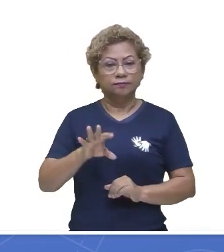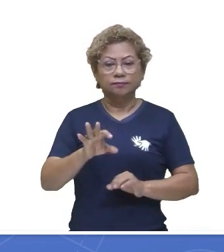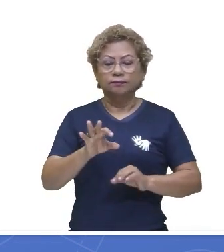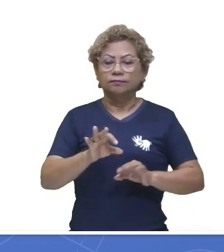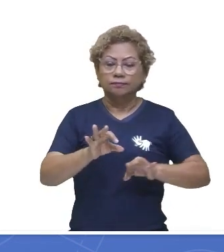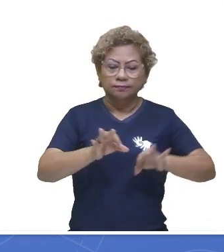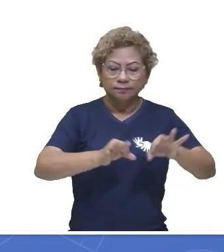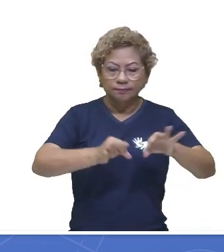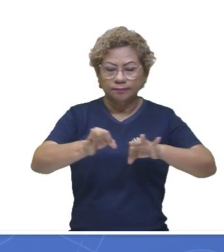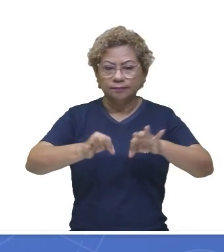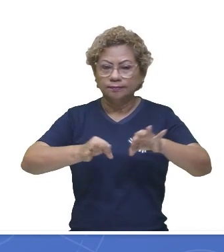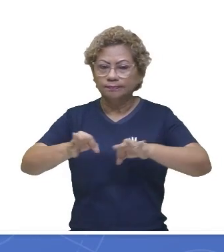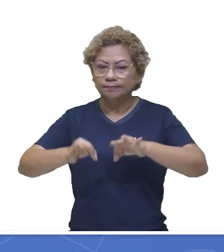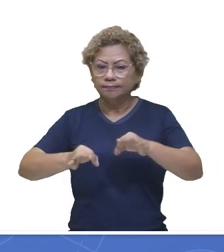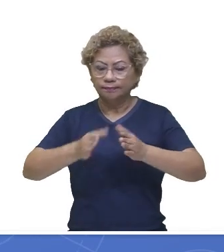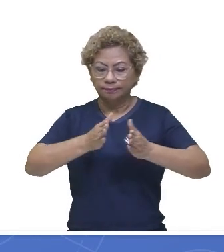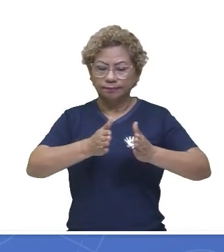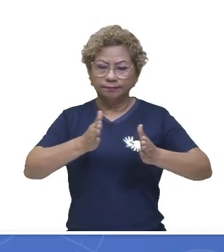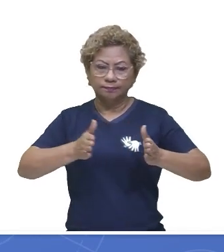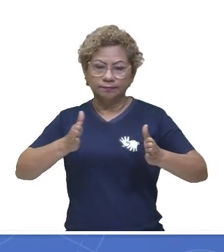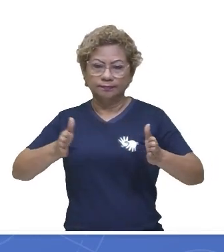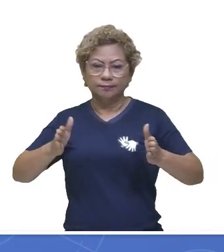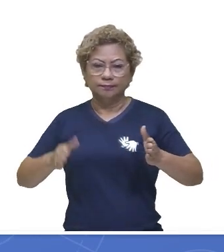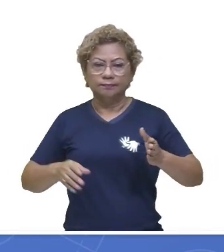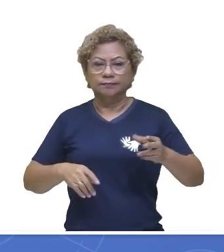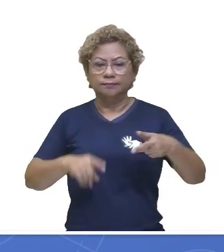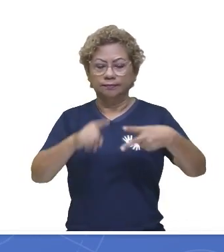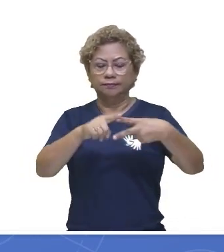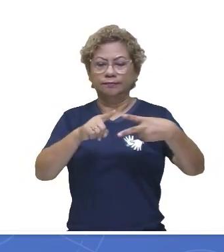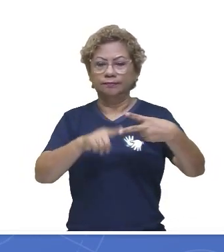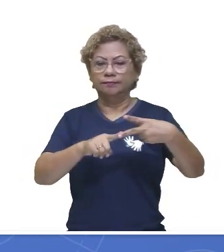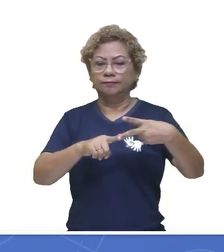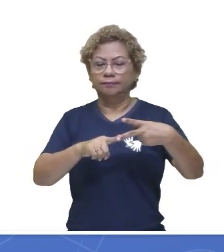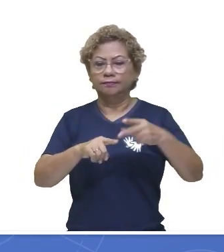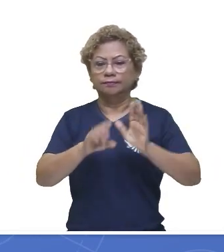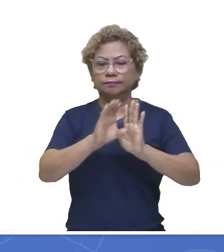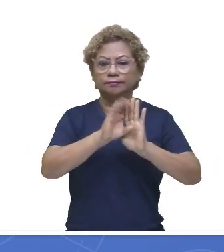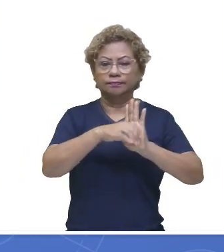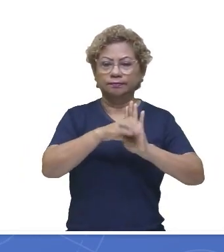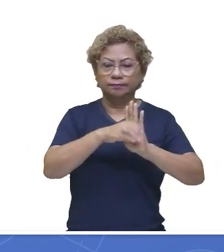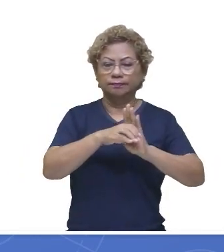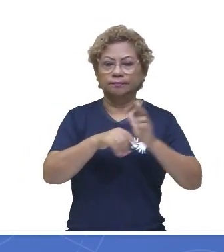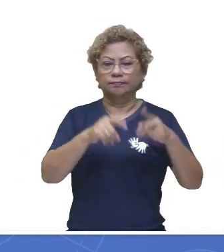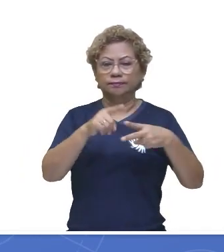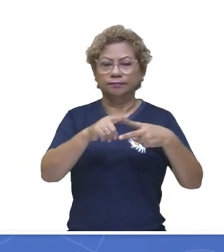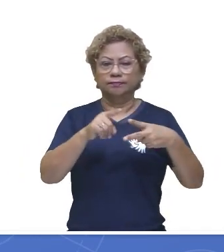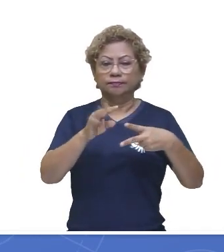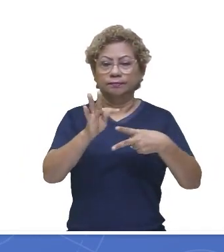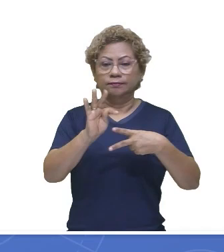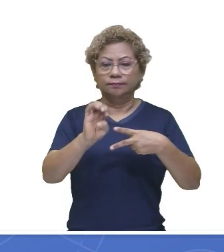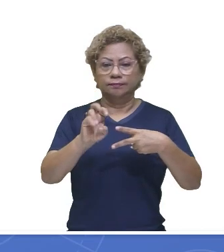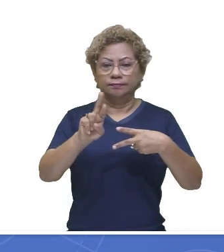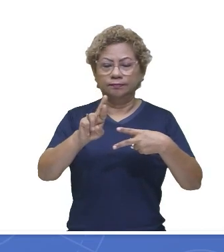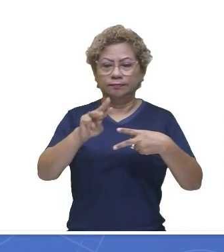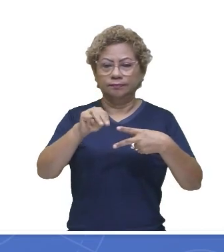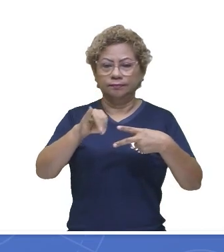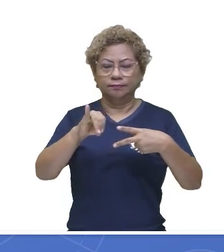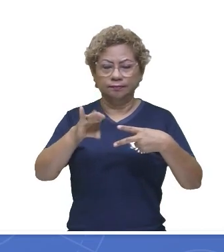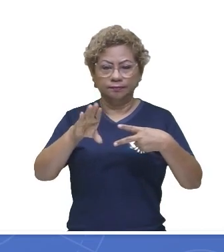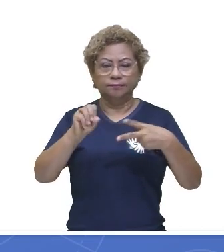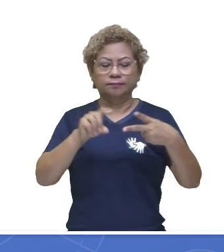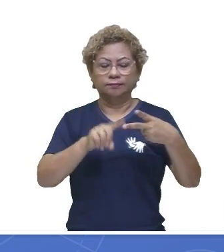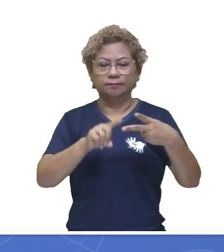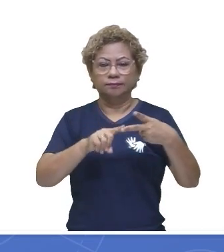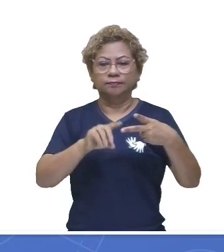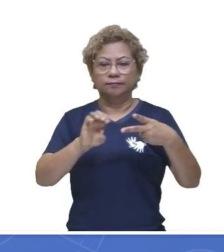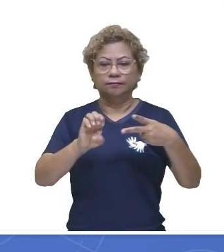né? Uma arrumação desses dois conceitos que nós vimos, capacidade térmica e calor específico. Na verdade, a equação